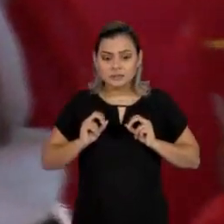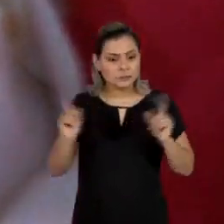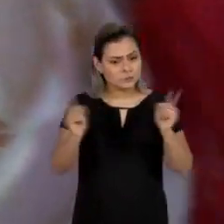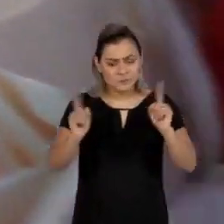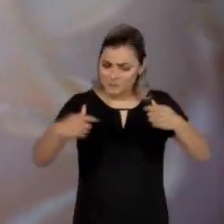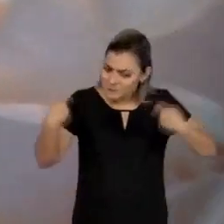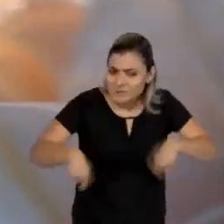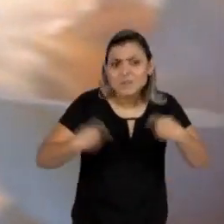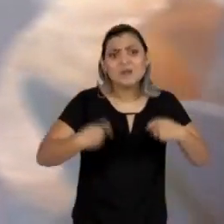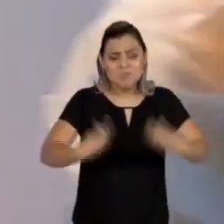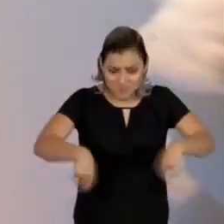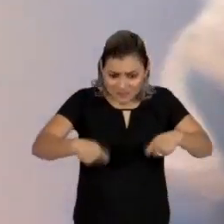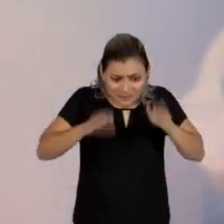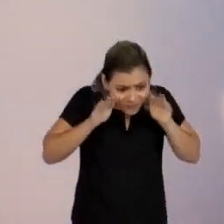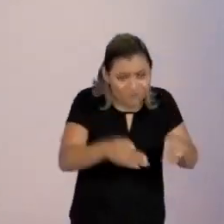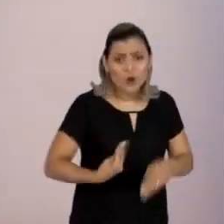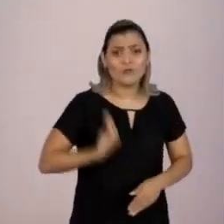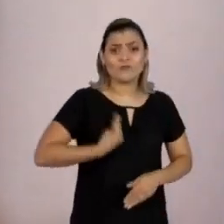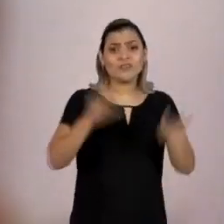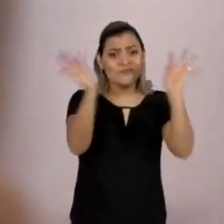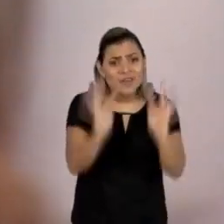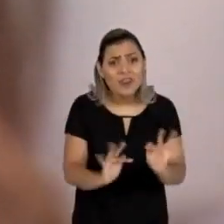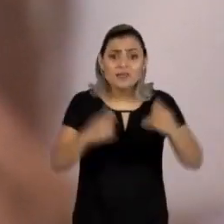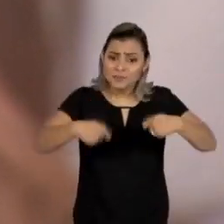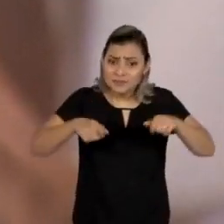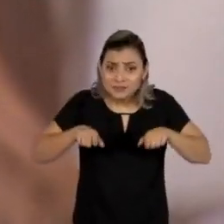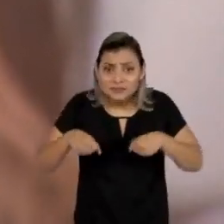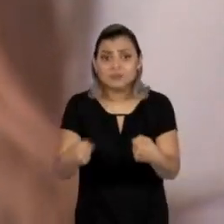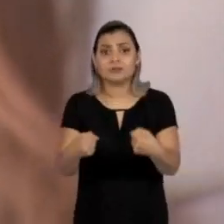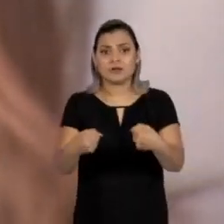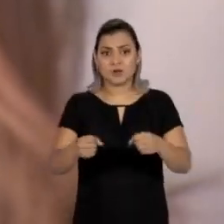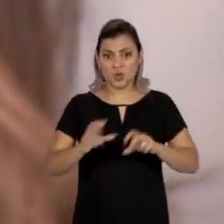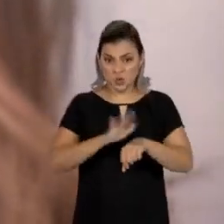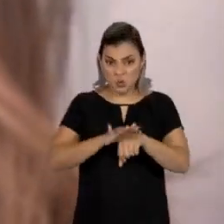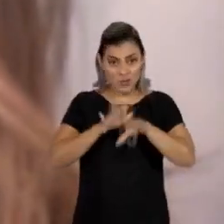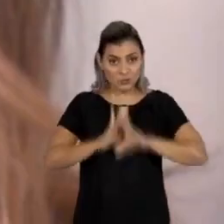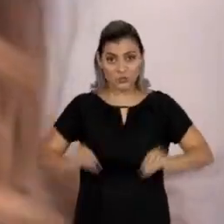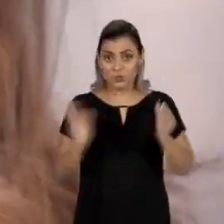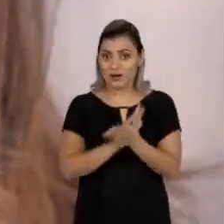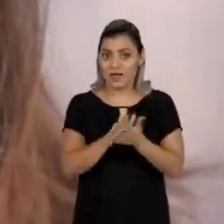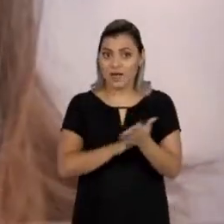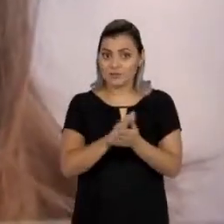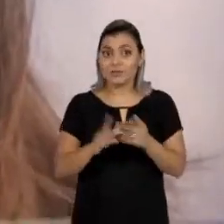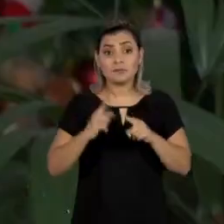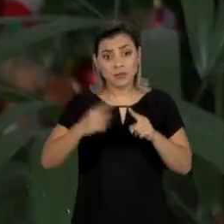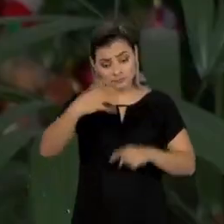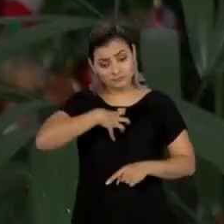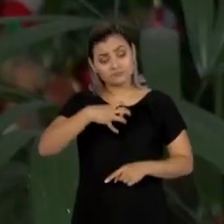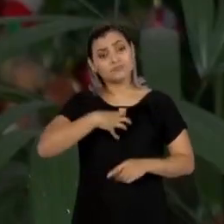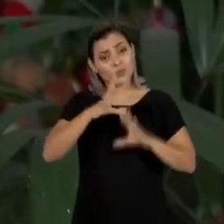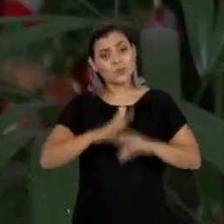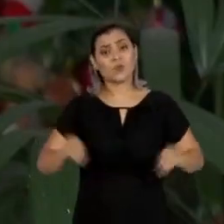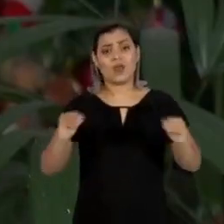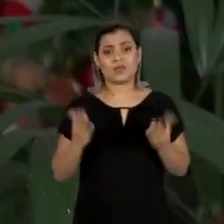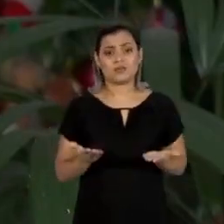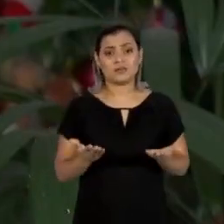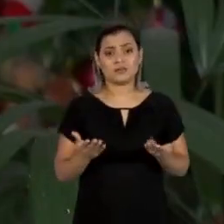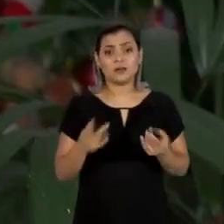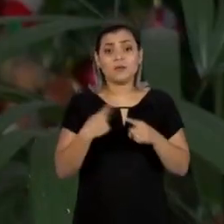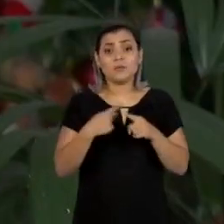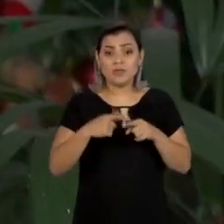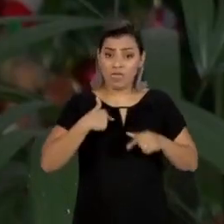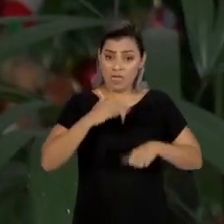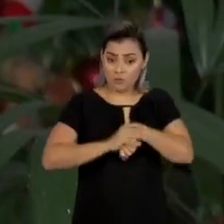necessidade de voltar a viver. A doença dela não tem cura, mas ela se sente curada. E eu tive que dar todos